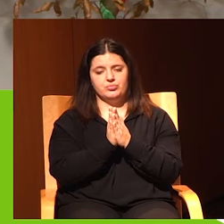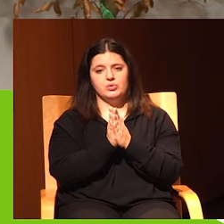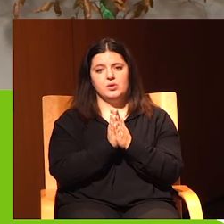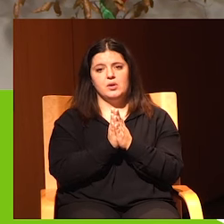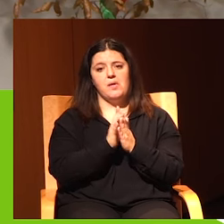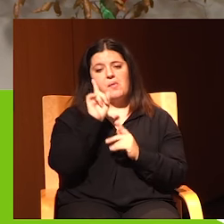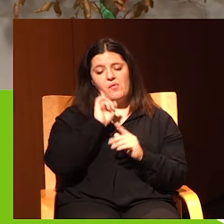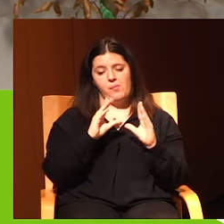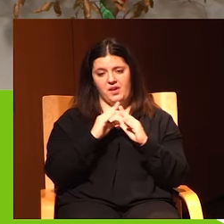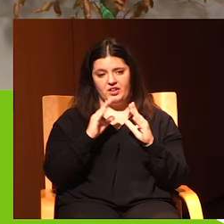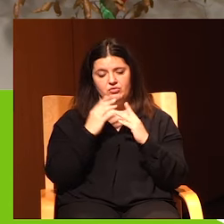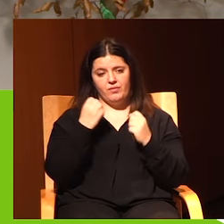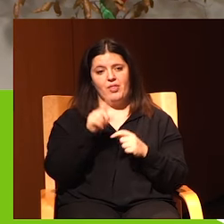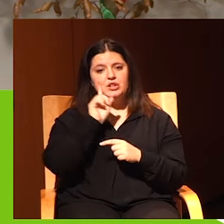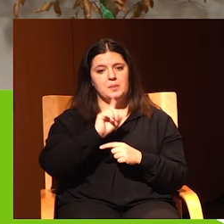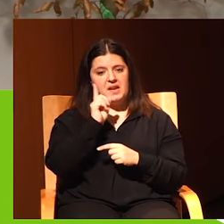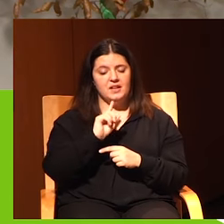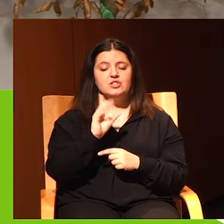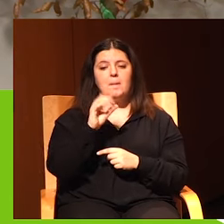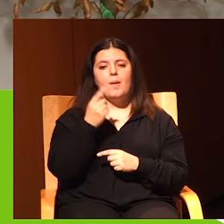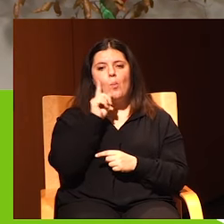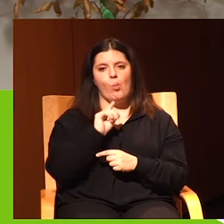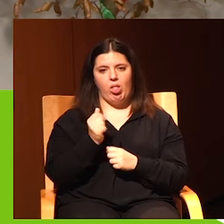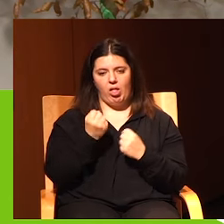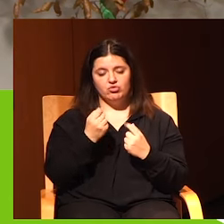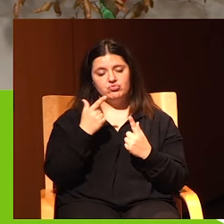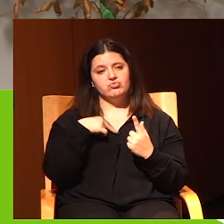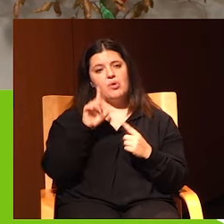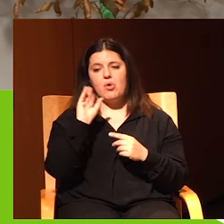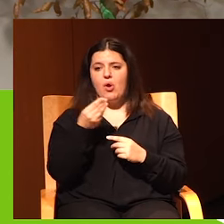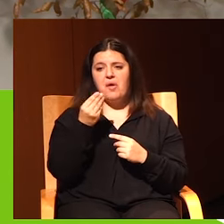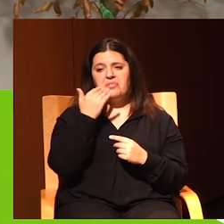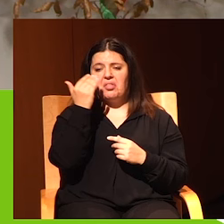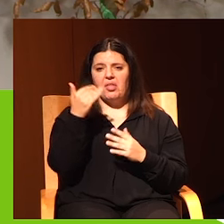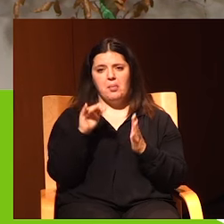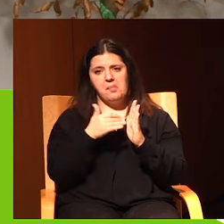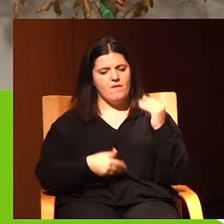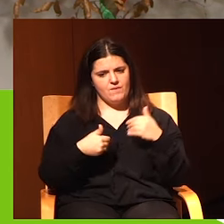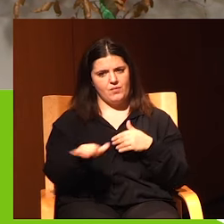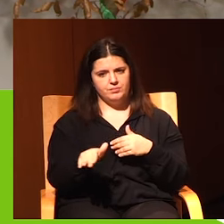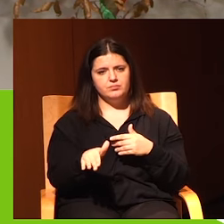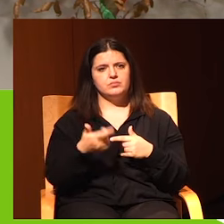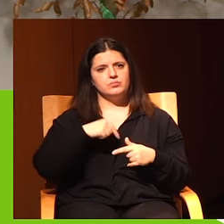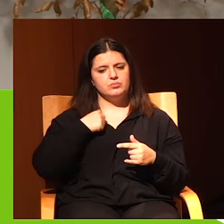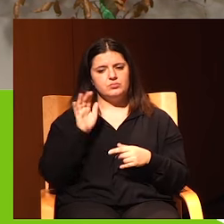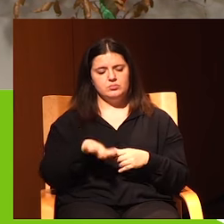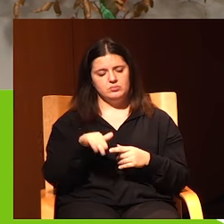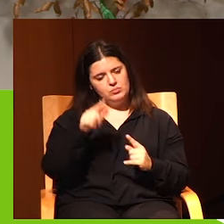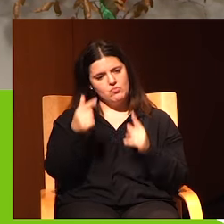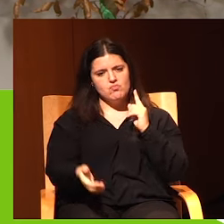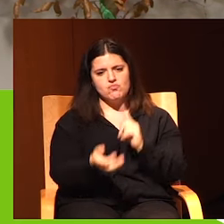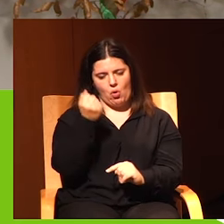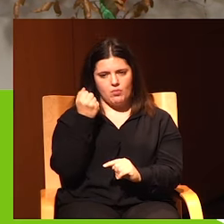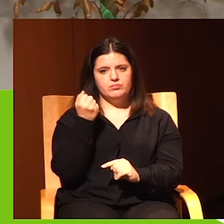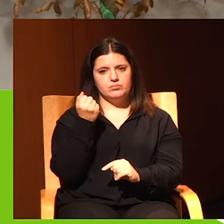feminista das meninas e das mulheres novas e de meia idade e mais velhas estamos cá para o